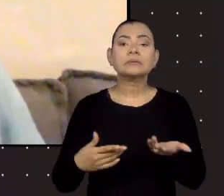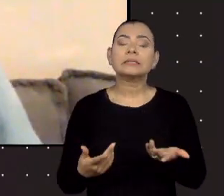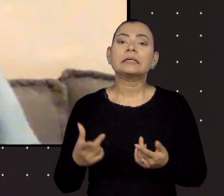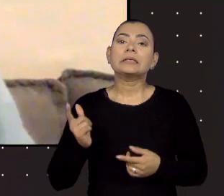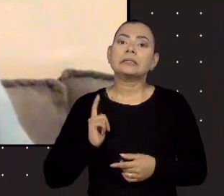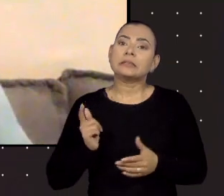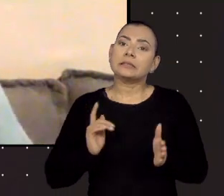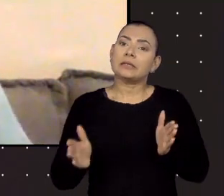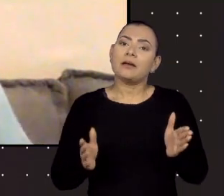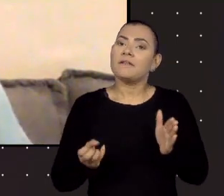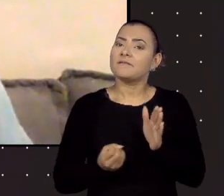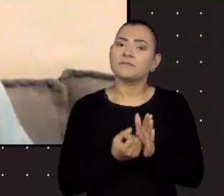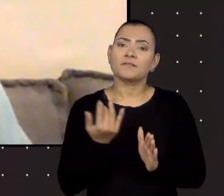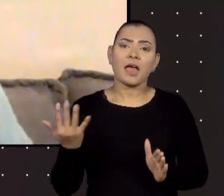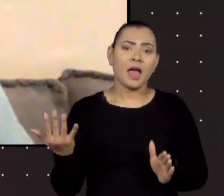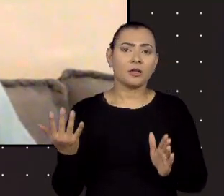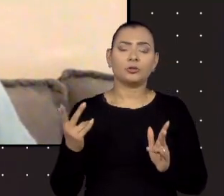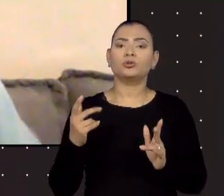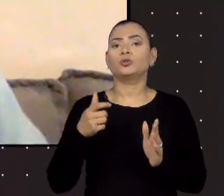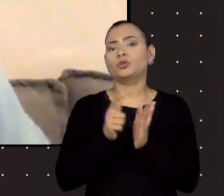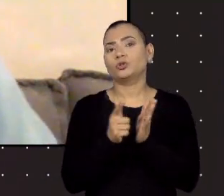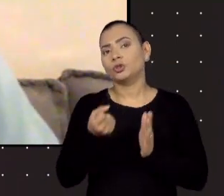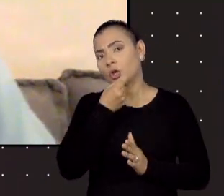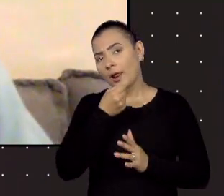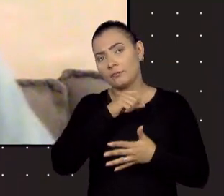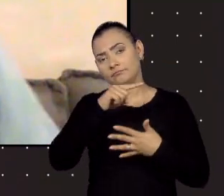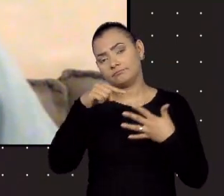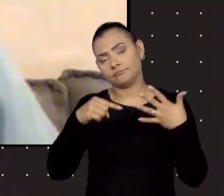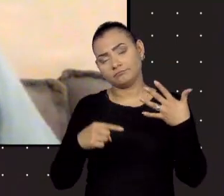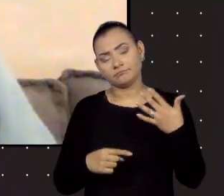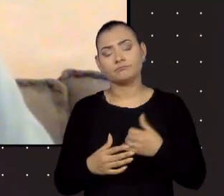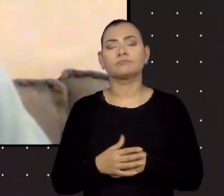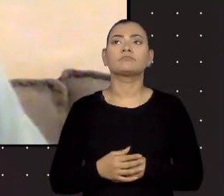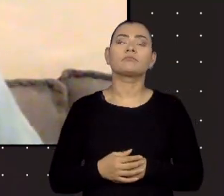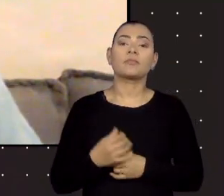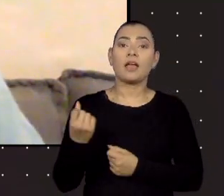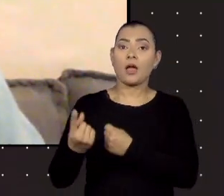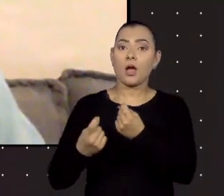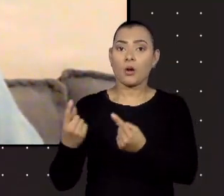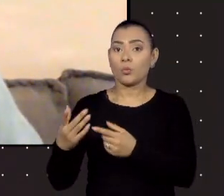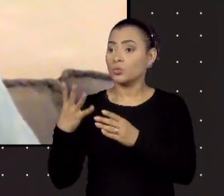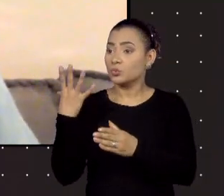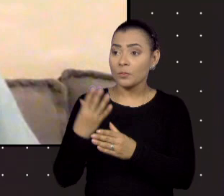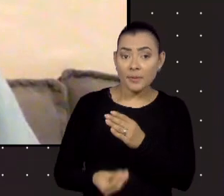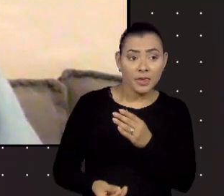faltavam vários repórteres, jornalistas, uns estavam presos, os outros sumiram,